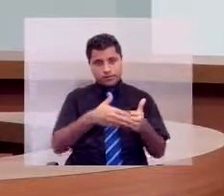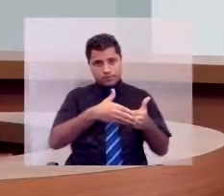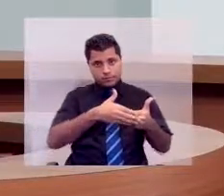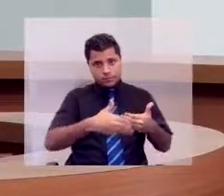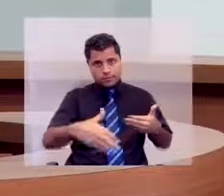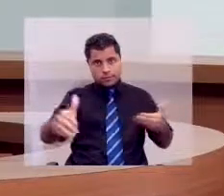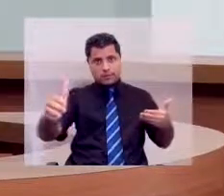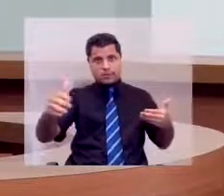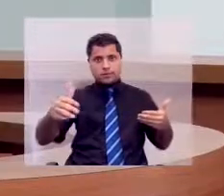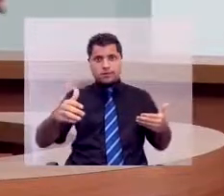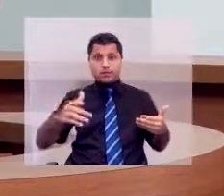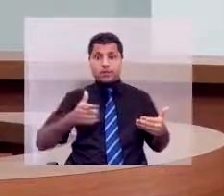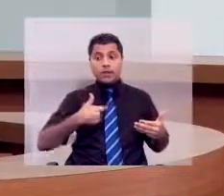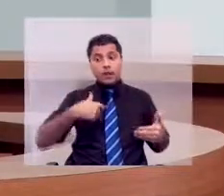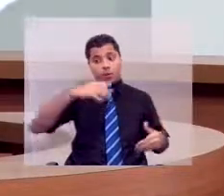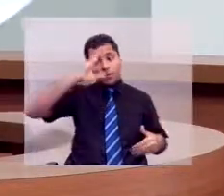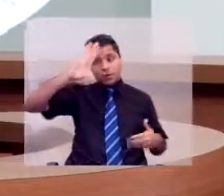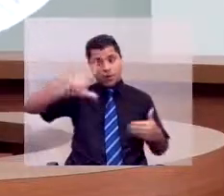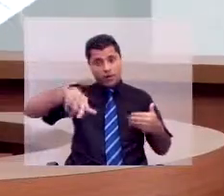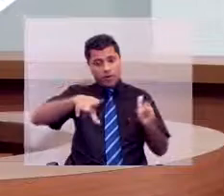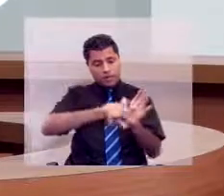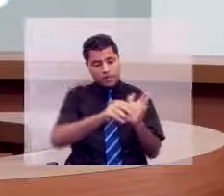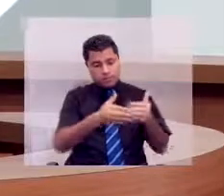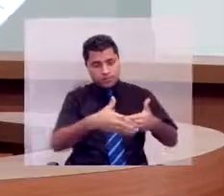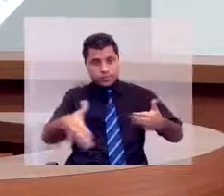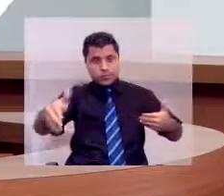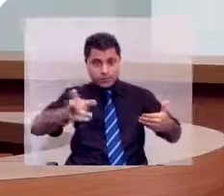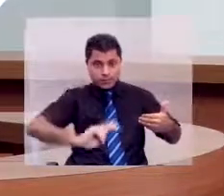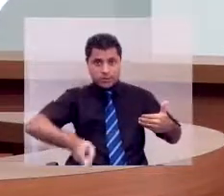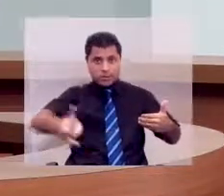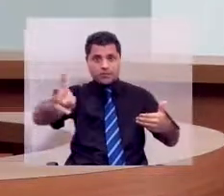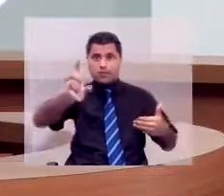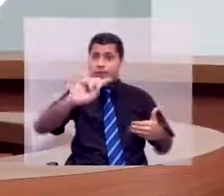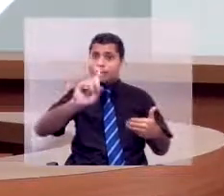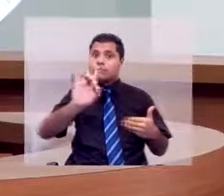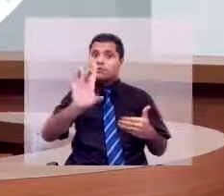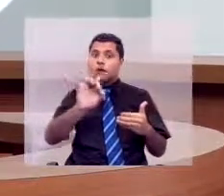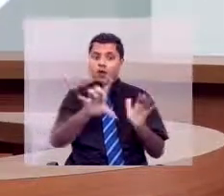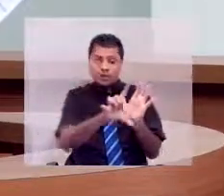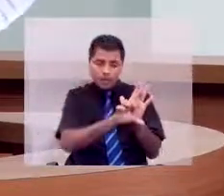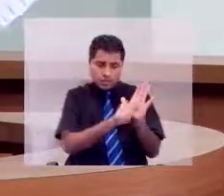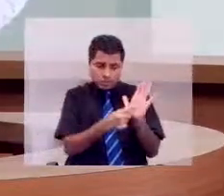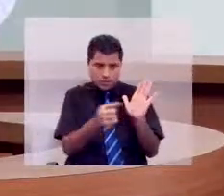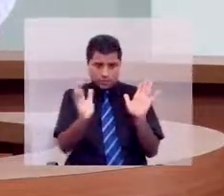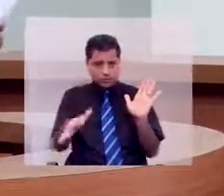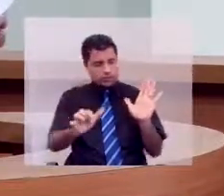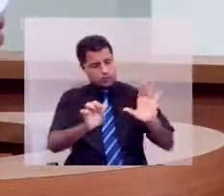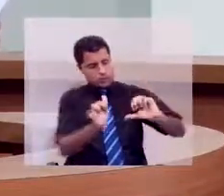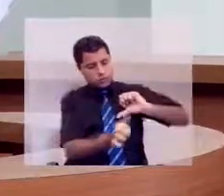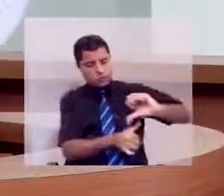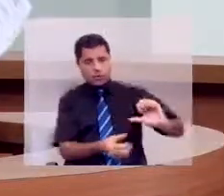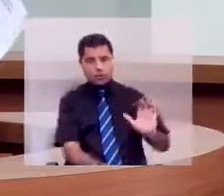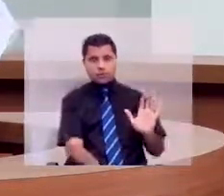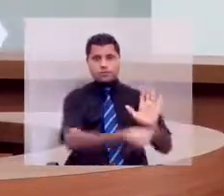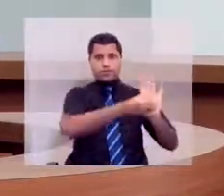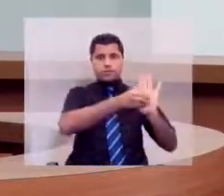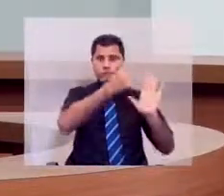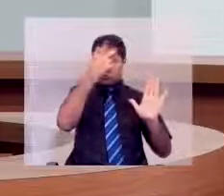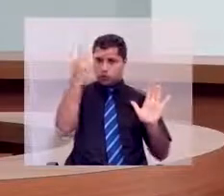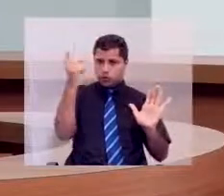meu intuito não era revogar a lei, era realmente alterar a lei, permitindo que cidadão